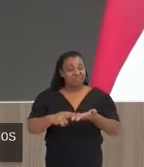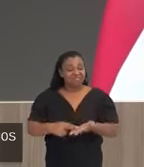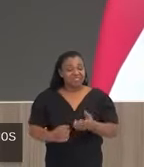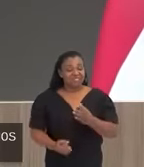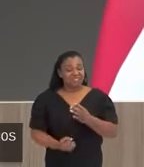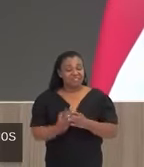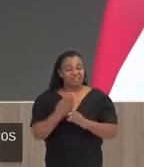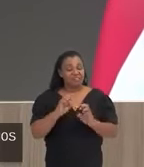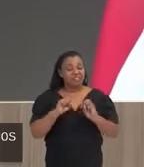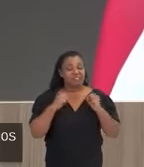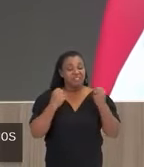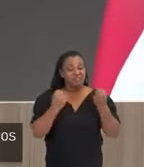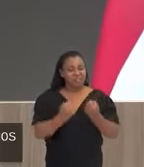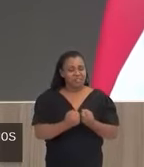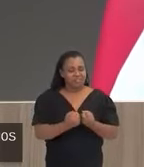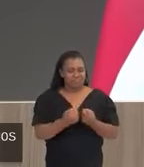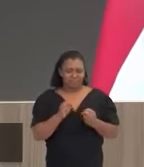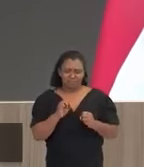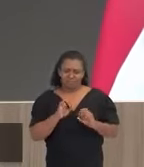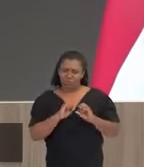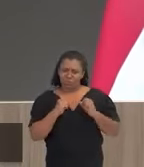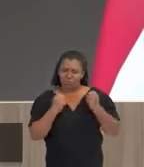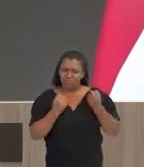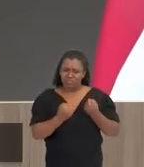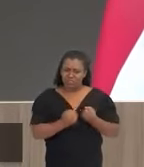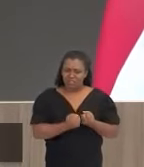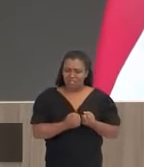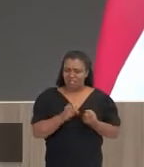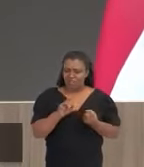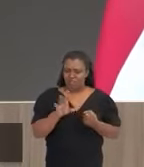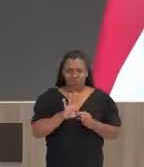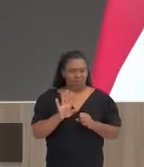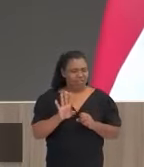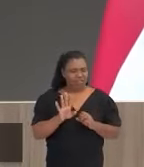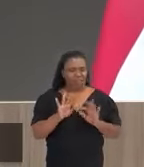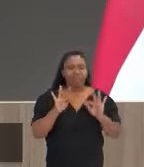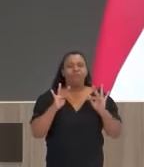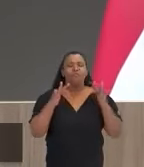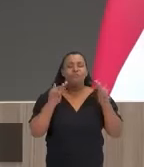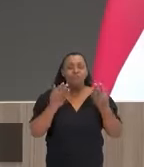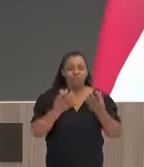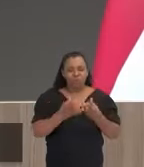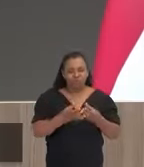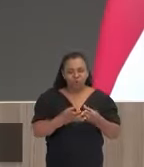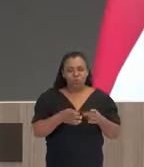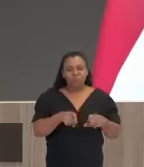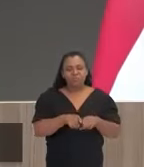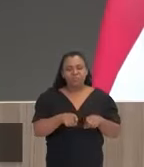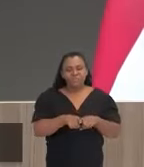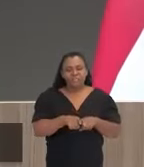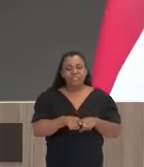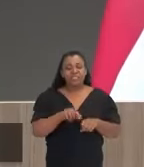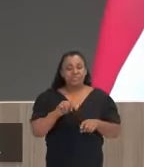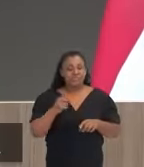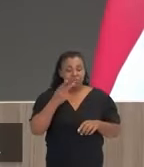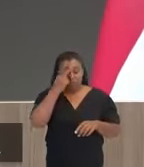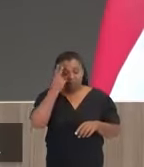seminário, não só de um seminário, mas também de um fórum. E quem comparece lá, doutor José de